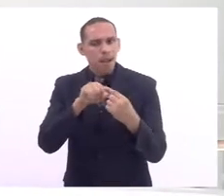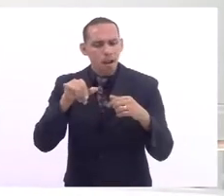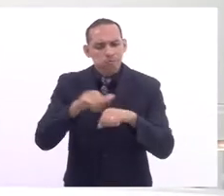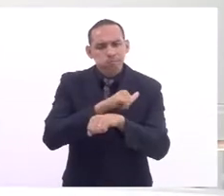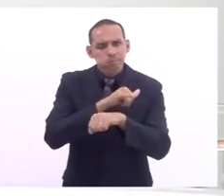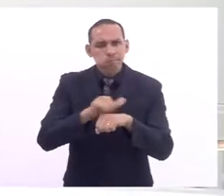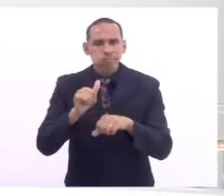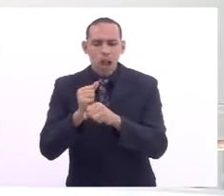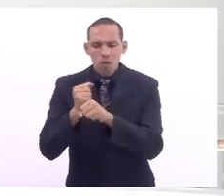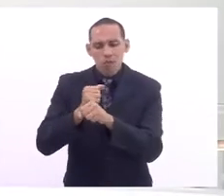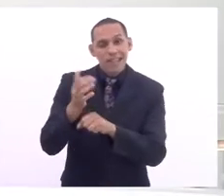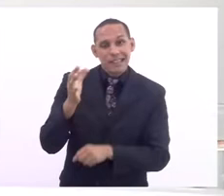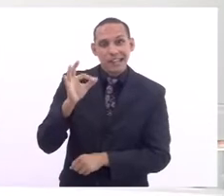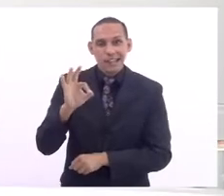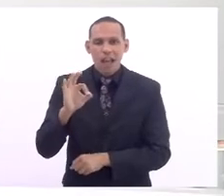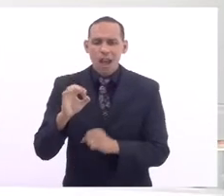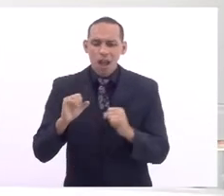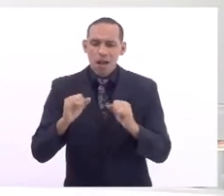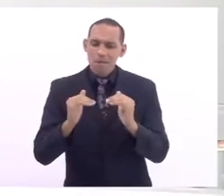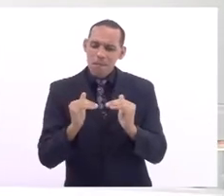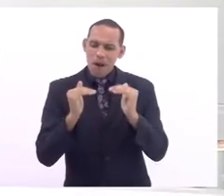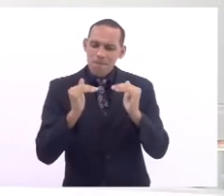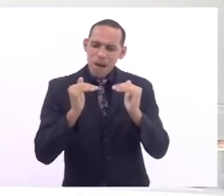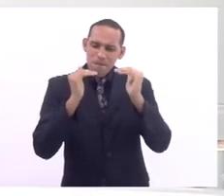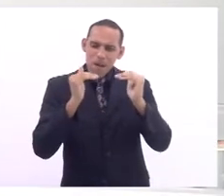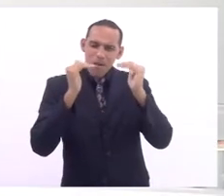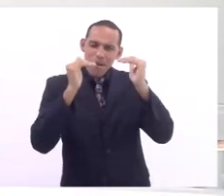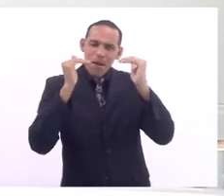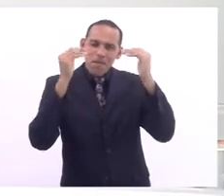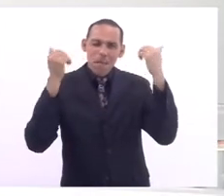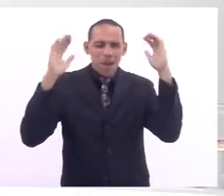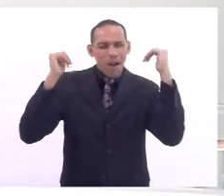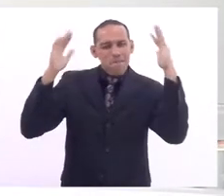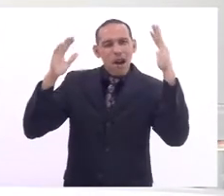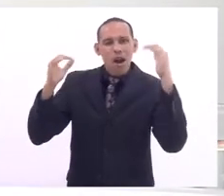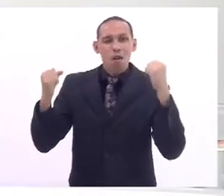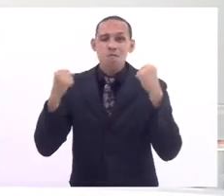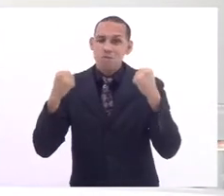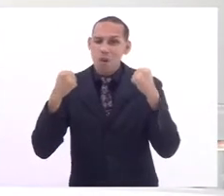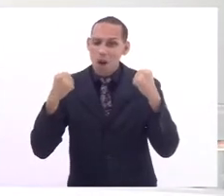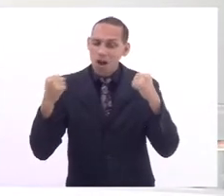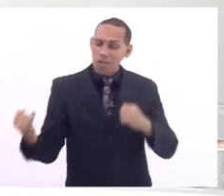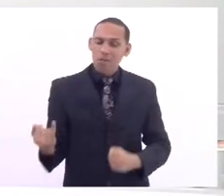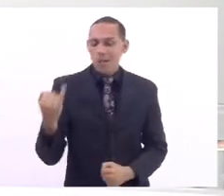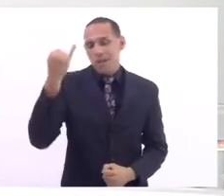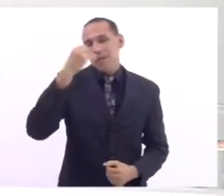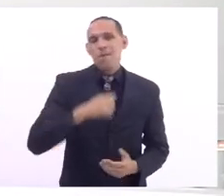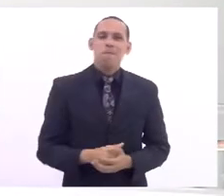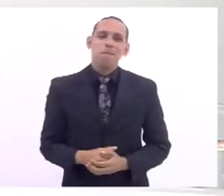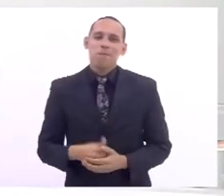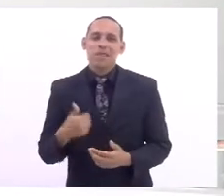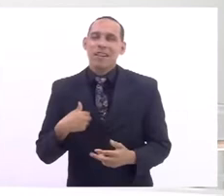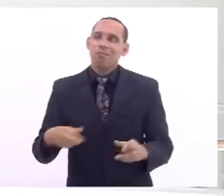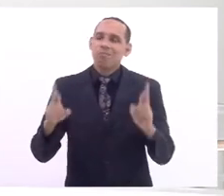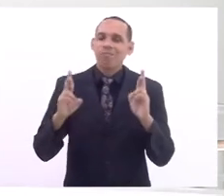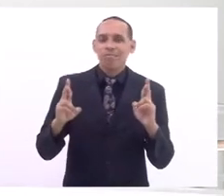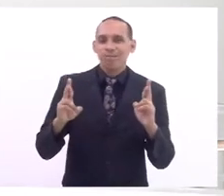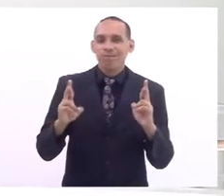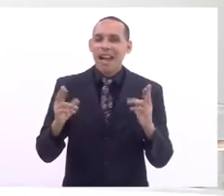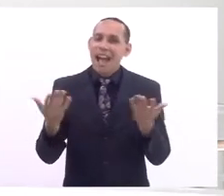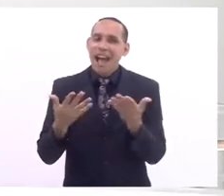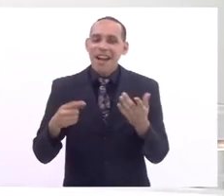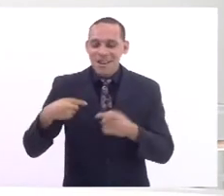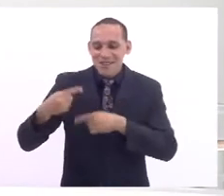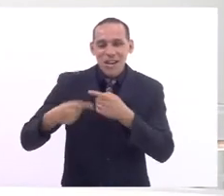últimos dez anos só ganhou força só ganhou relevância e eu espero né que bom a gente já tá na sua passagem